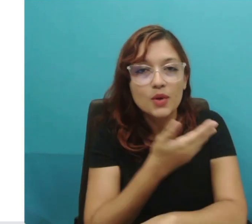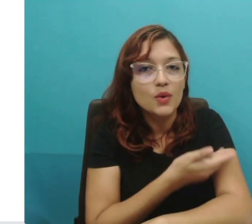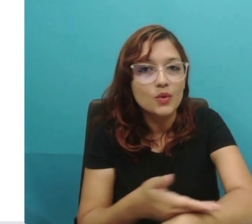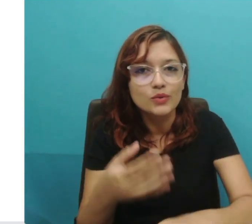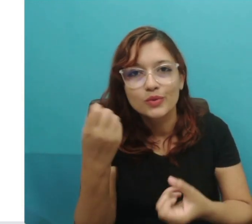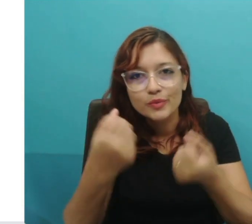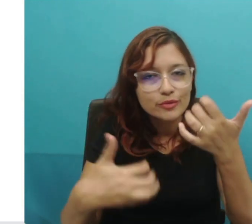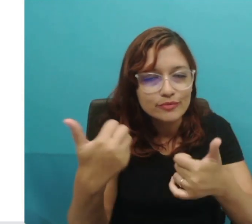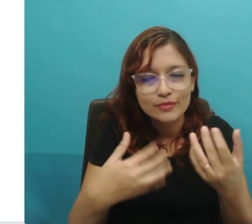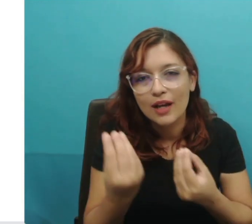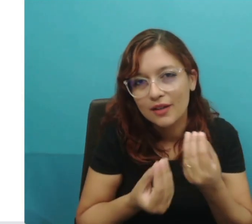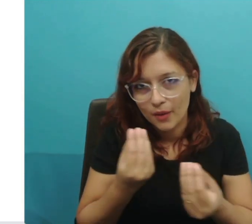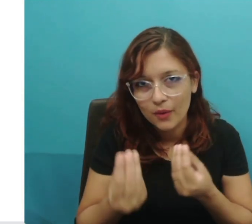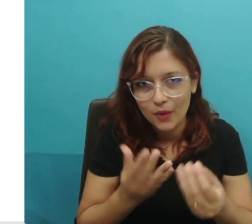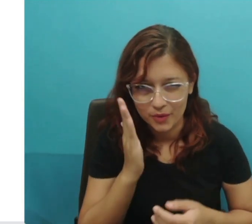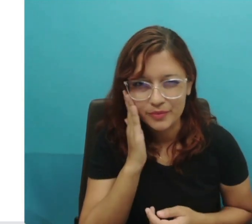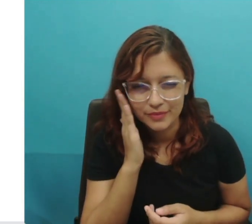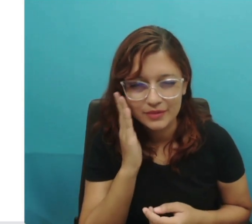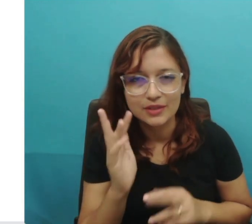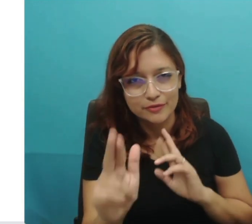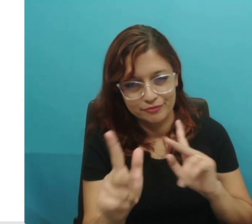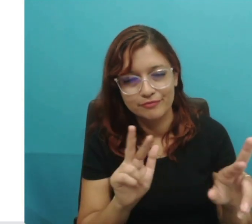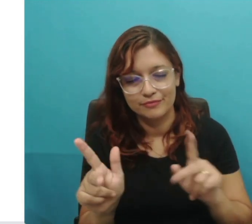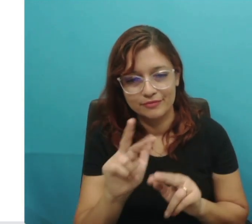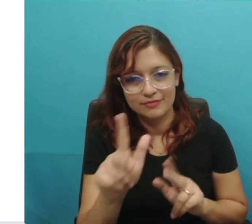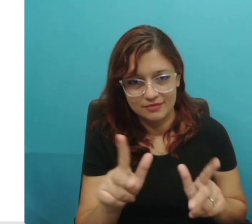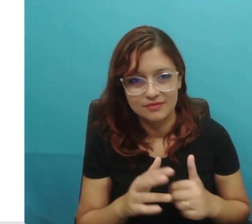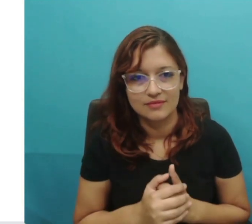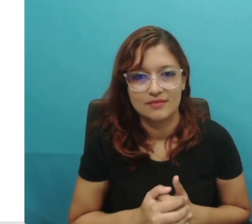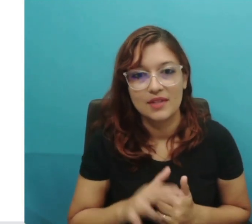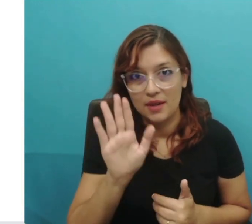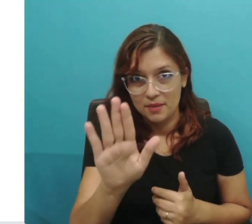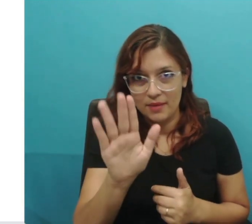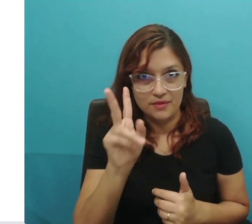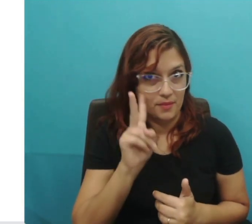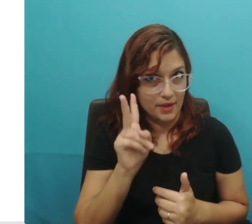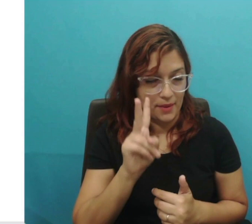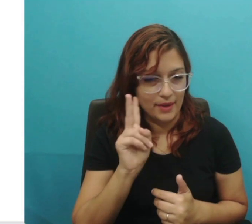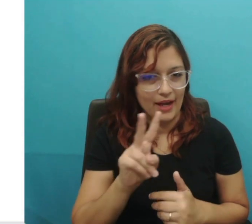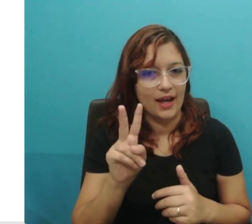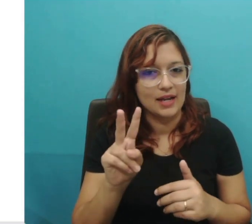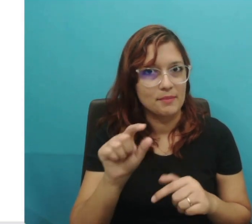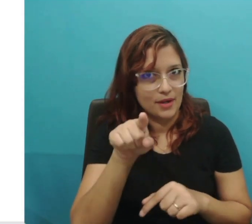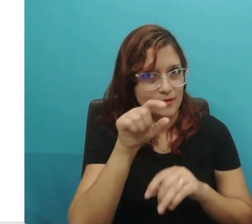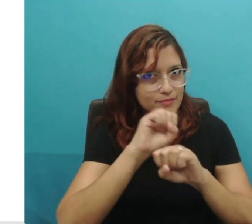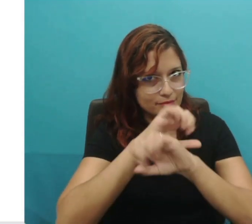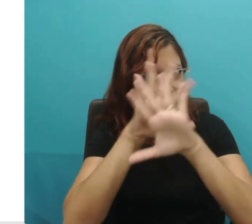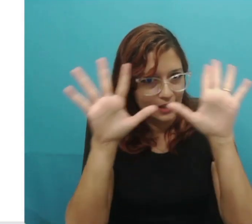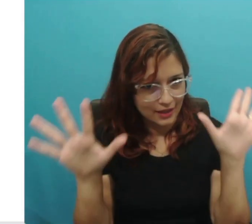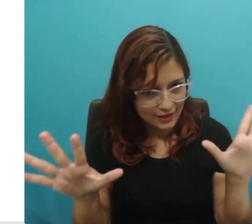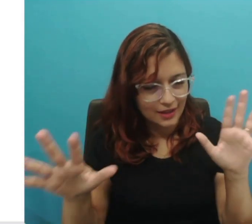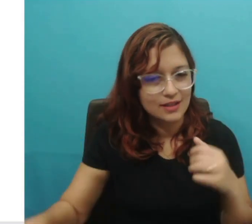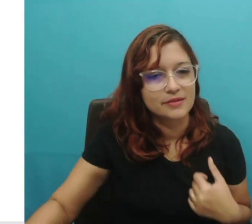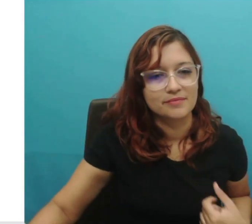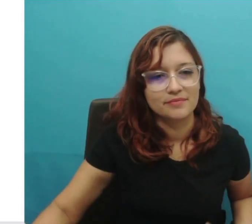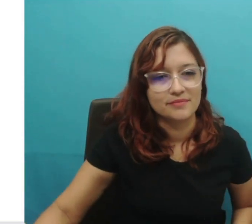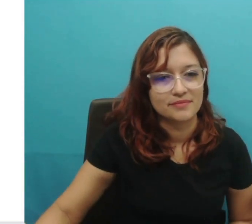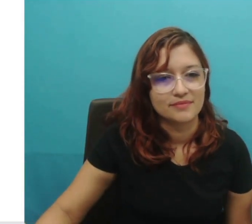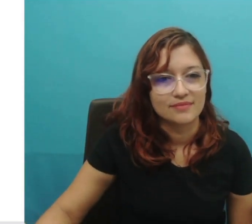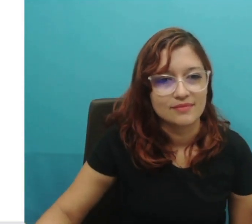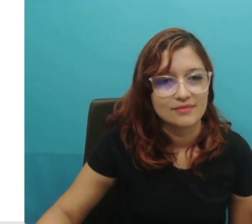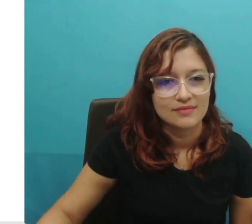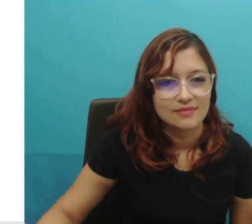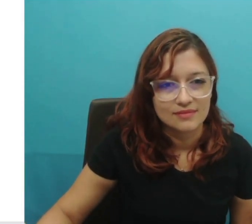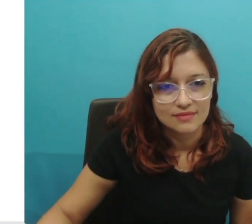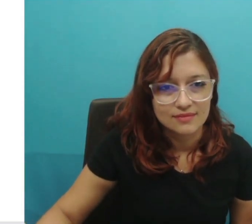Quando a regra está sendo aplicada e qual é o costume da língua falada. Para você